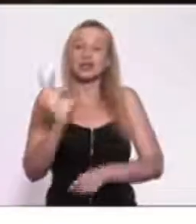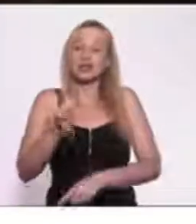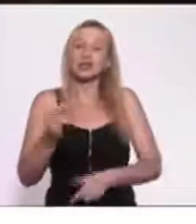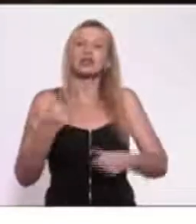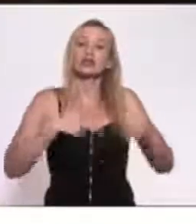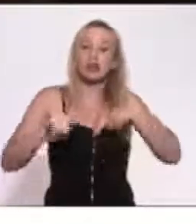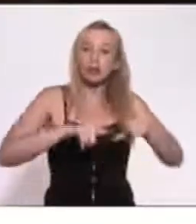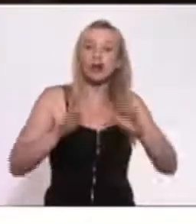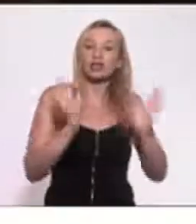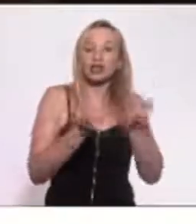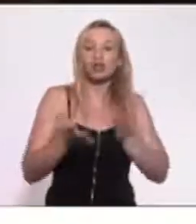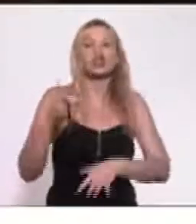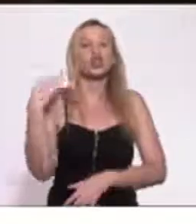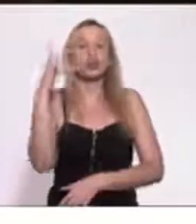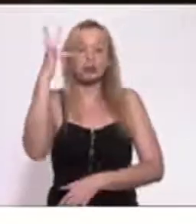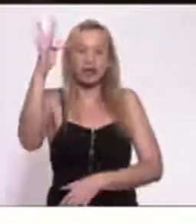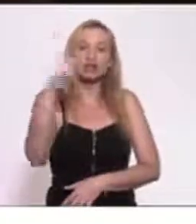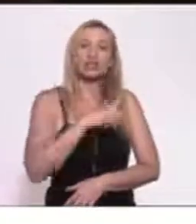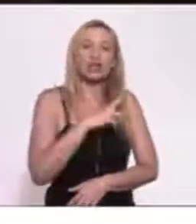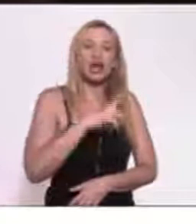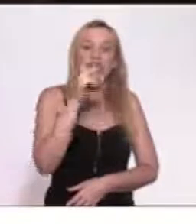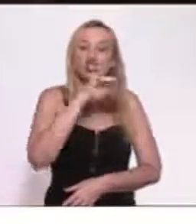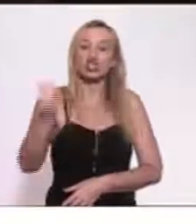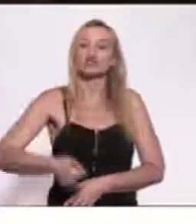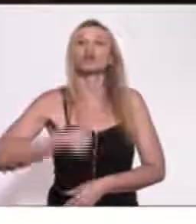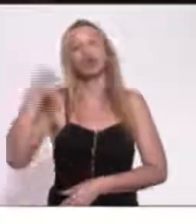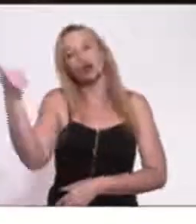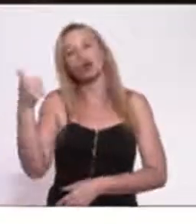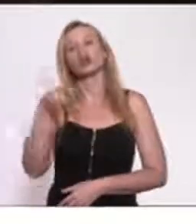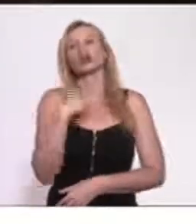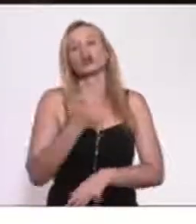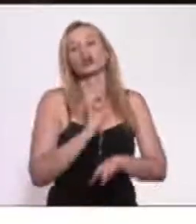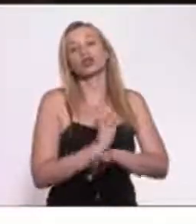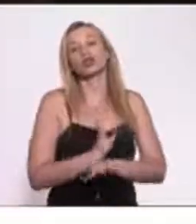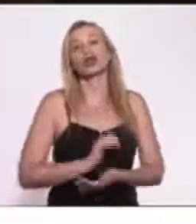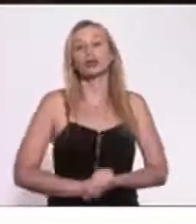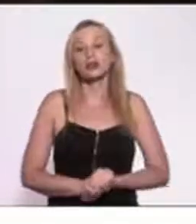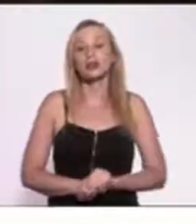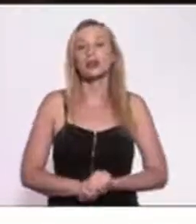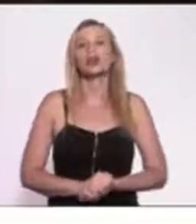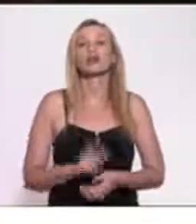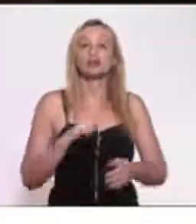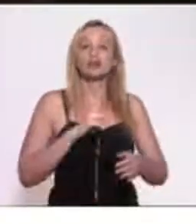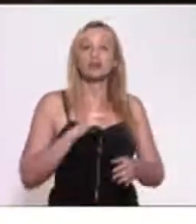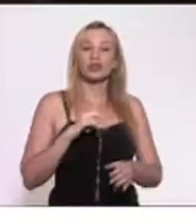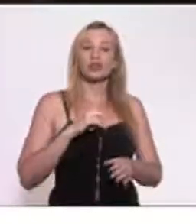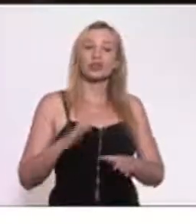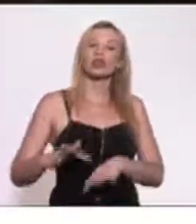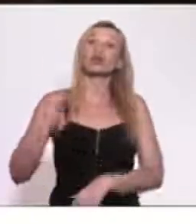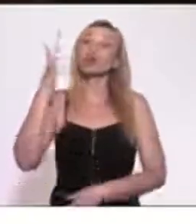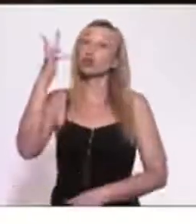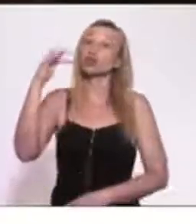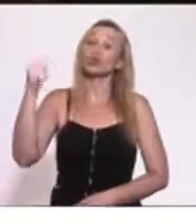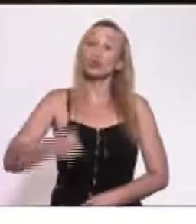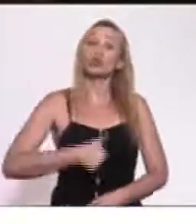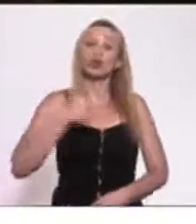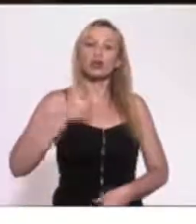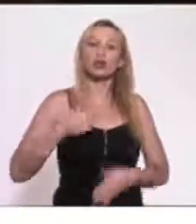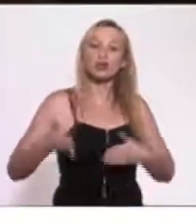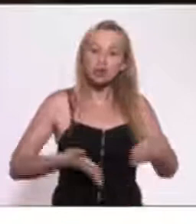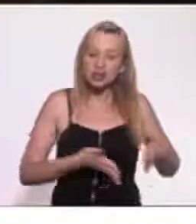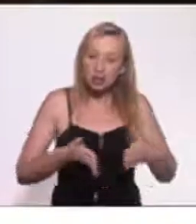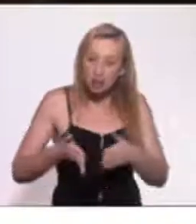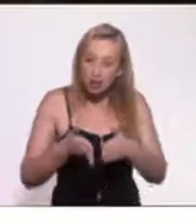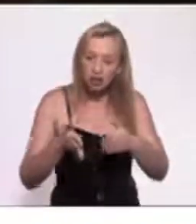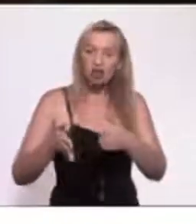que em breve vai abrir dias muito melhores para o nosso Estado, vai abrir a porta para um futuro melhor. Seguiremos